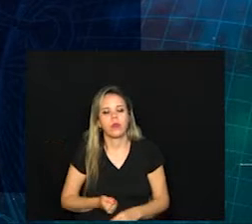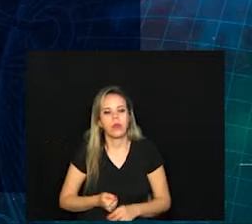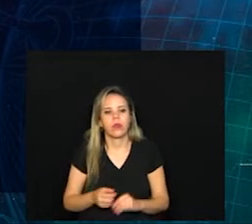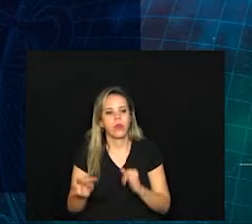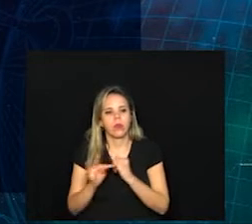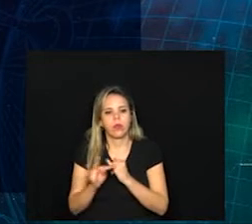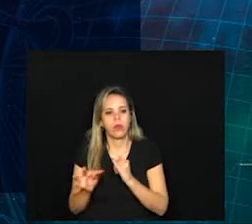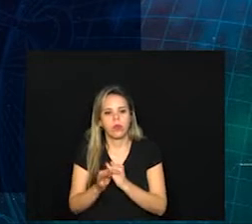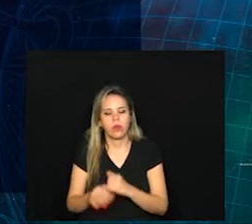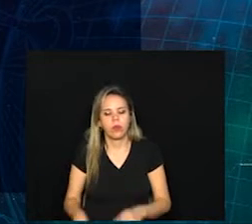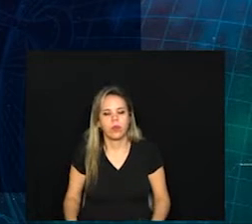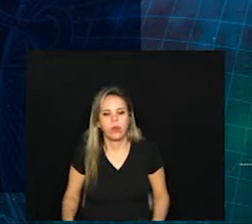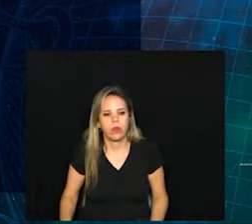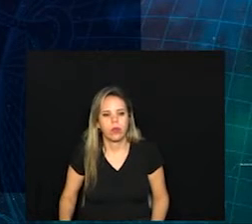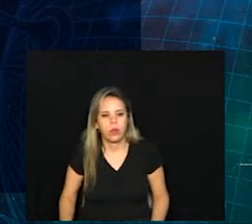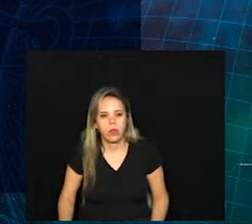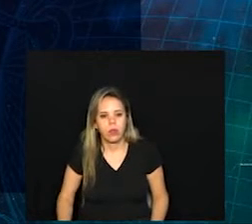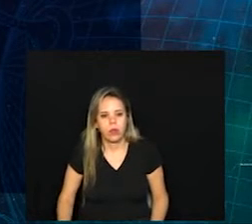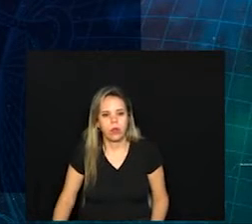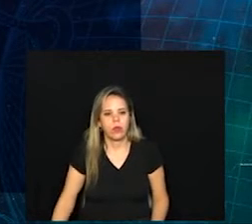14.872, Itatiba